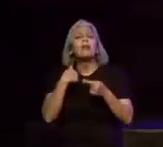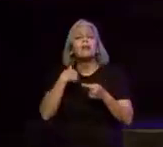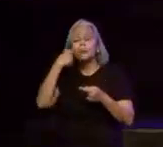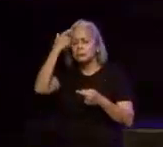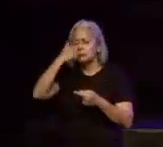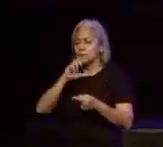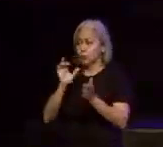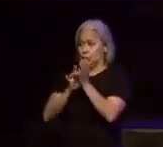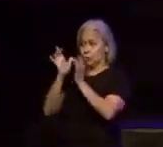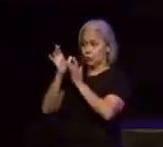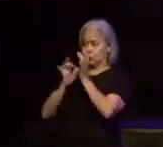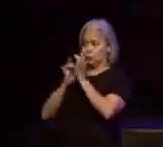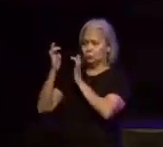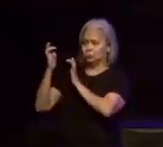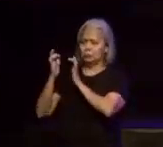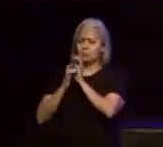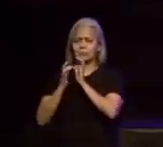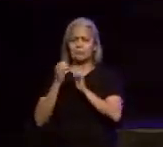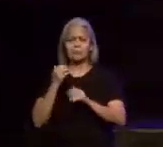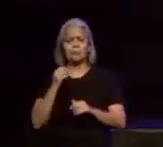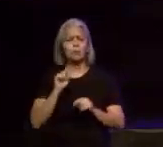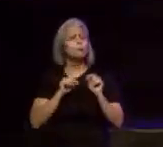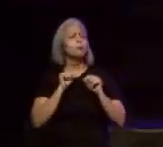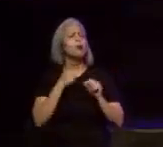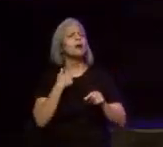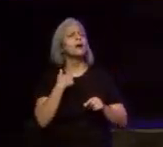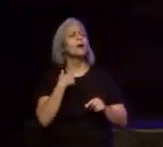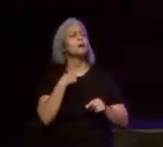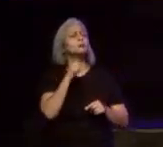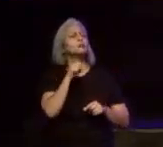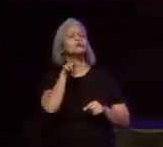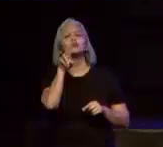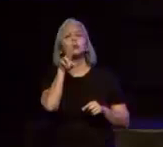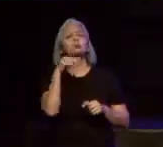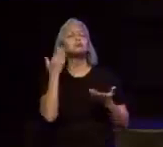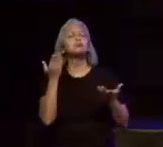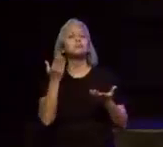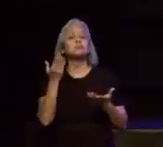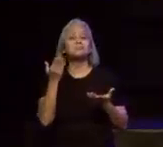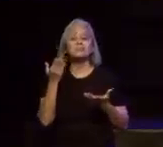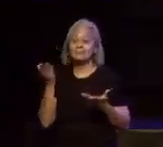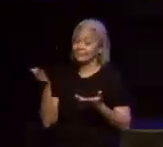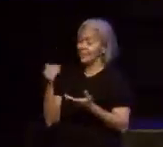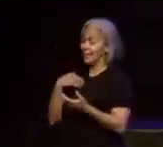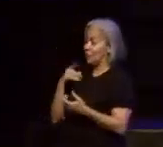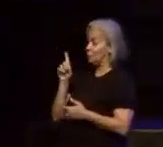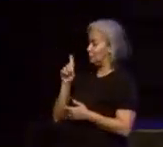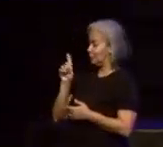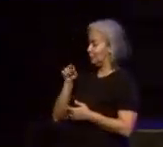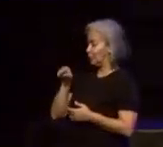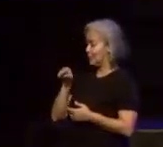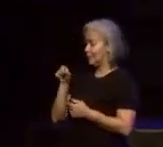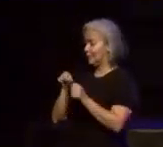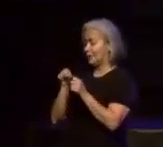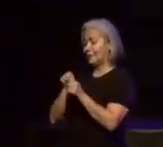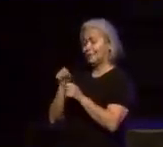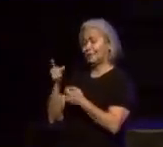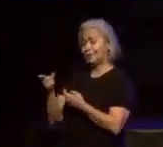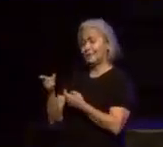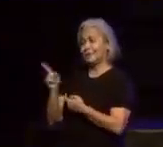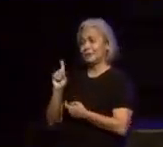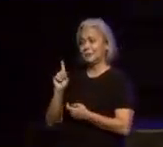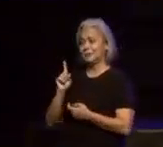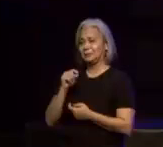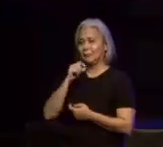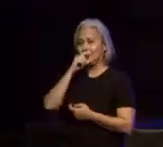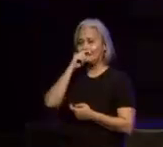Uma pergunta que eu não recomendo que você faça a ninguém. Você pode ter uma resposta que você não queria ouvir, né? Quem as pessoas estão dizendo que eu sou? Jesus faz, porque